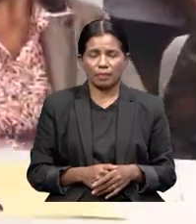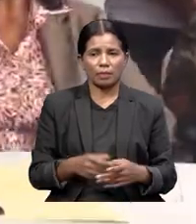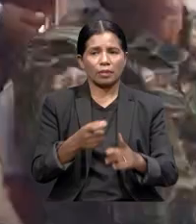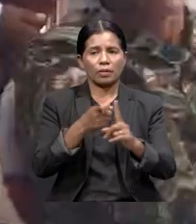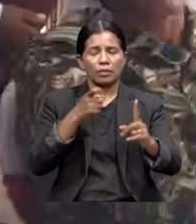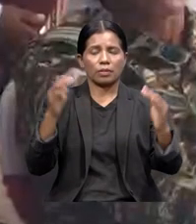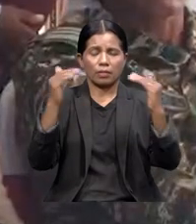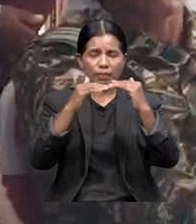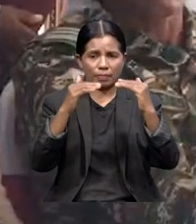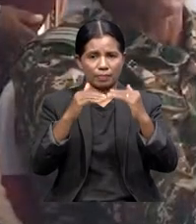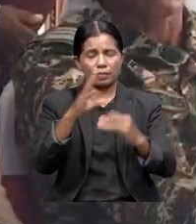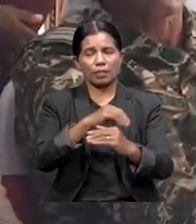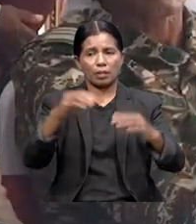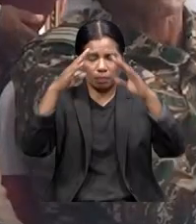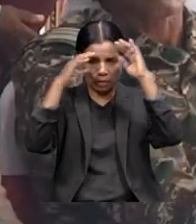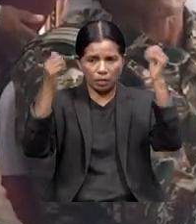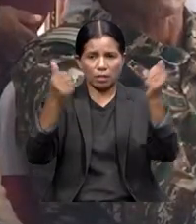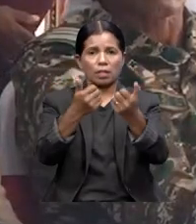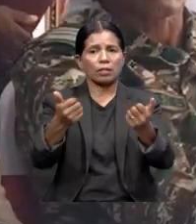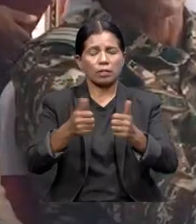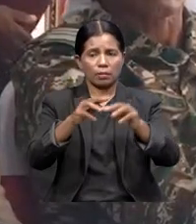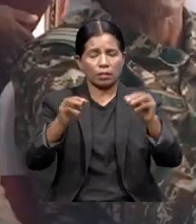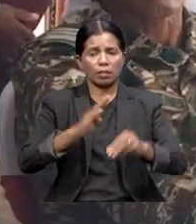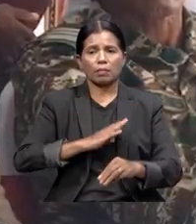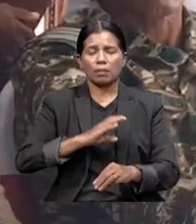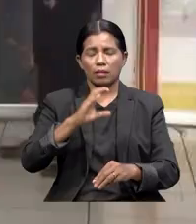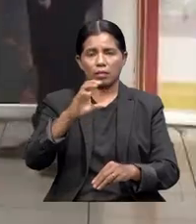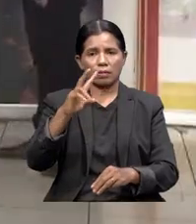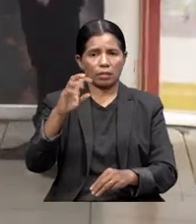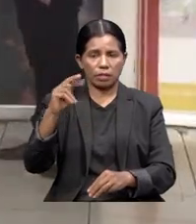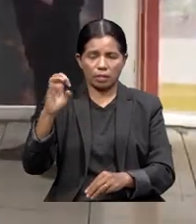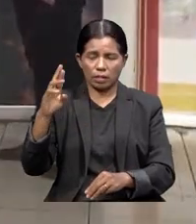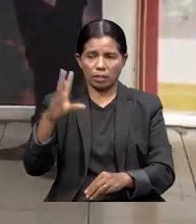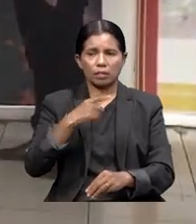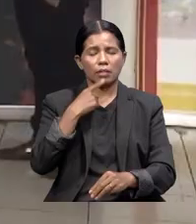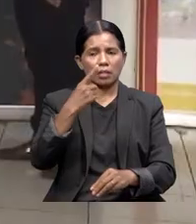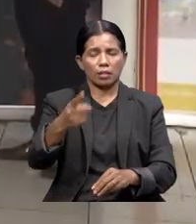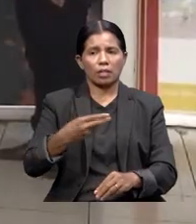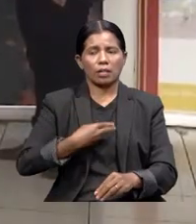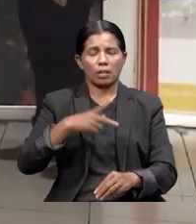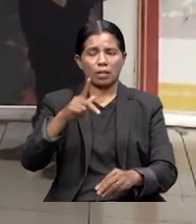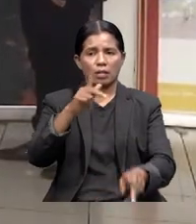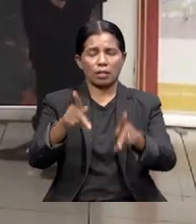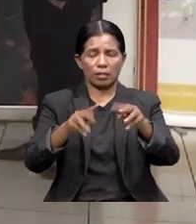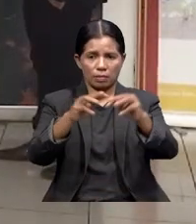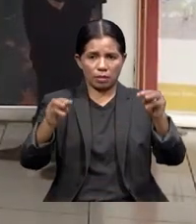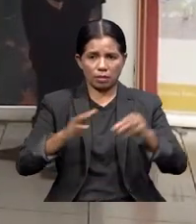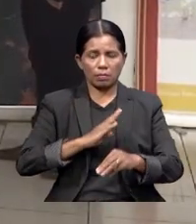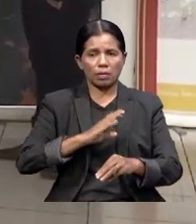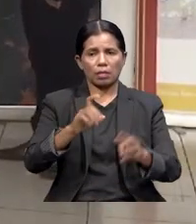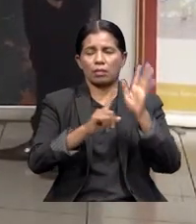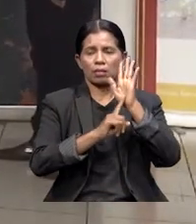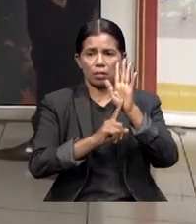Lihusi conferência imprensa, presidente da autoridade do município Baucau Vandrana Lemos aprecia comportamento na comunidade do município Baucau